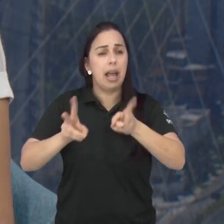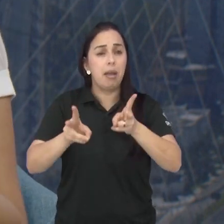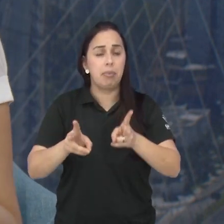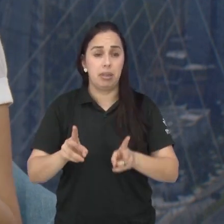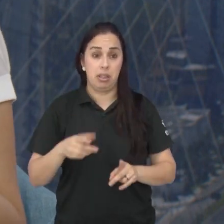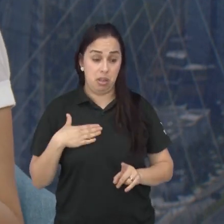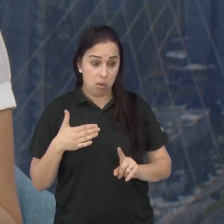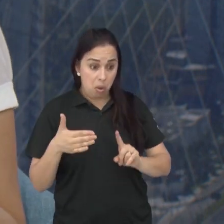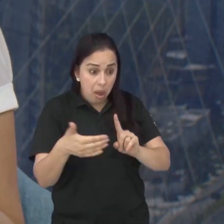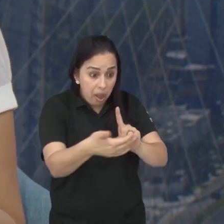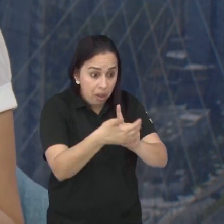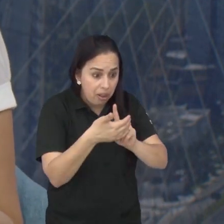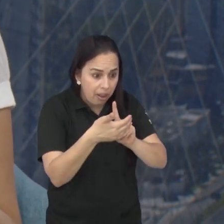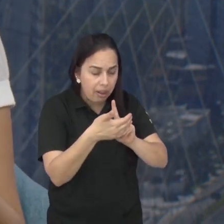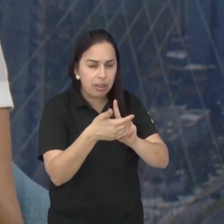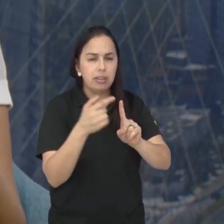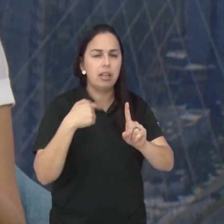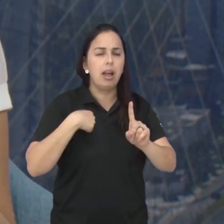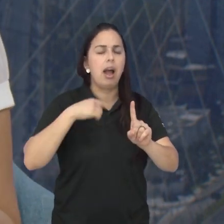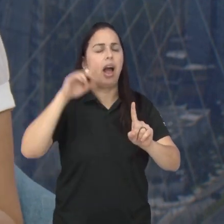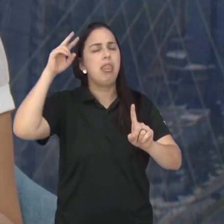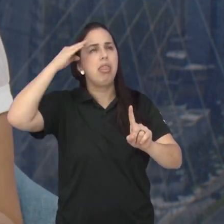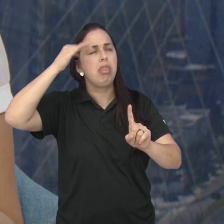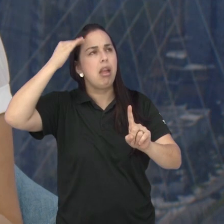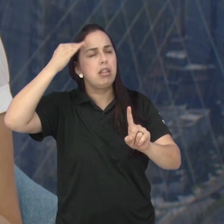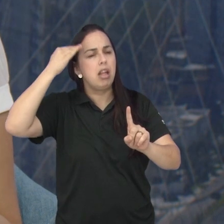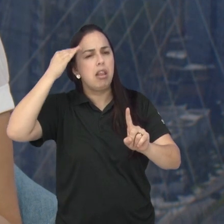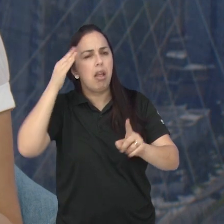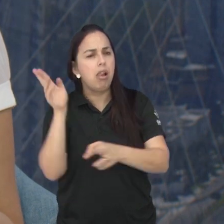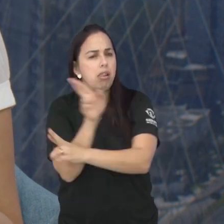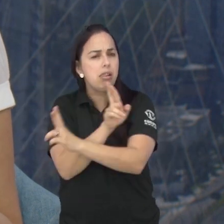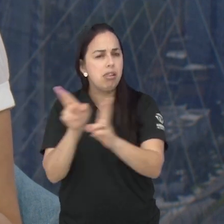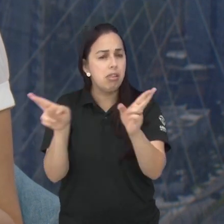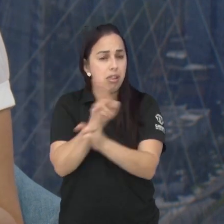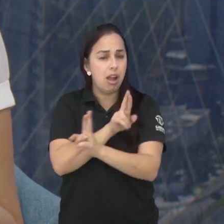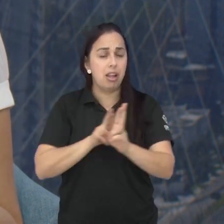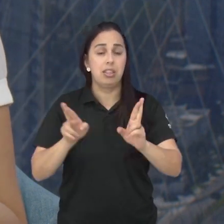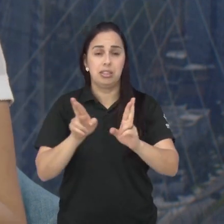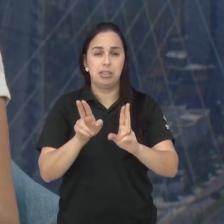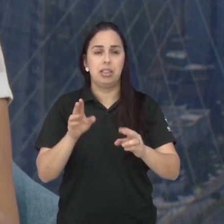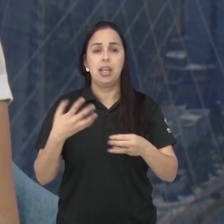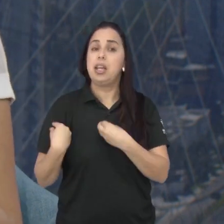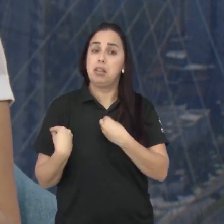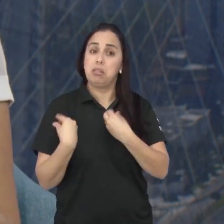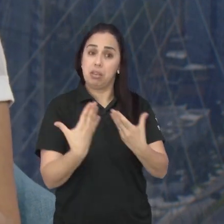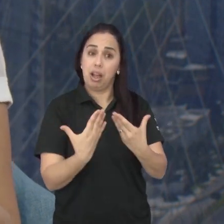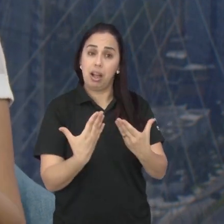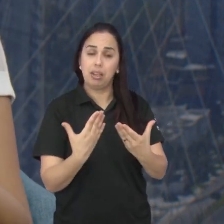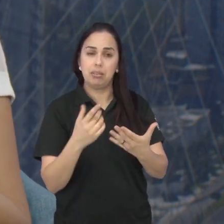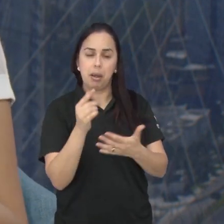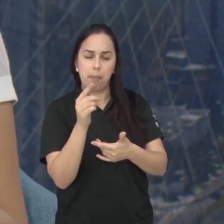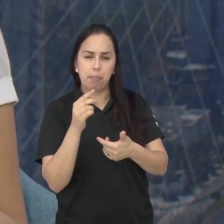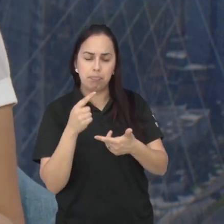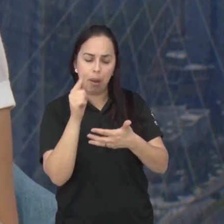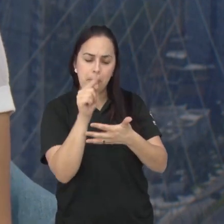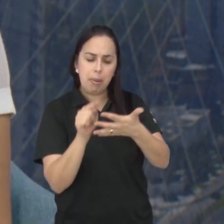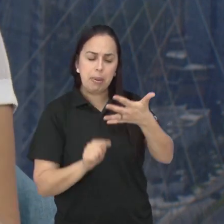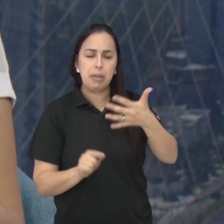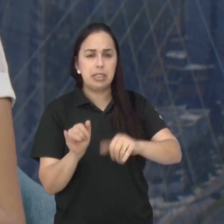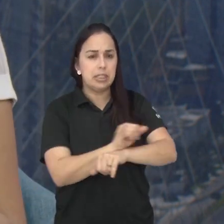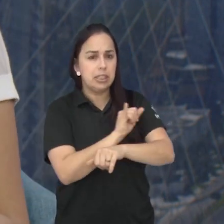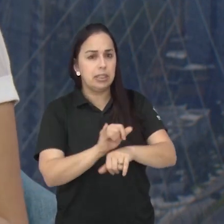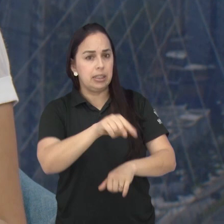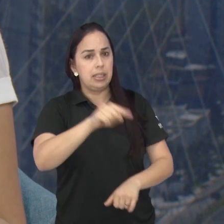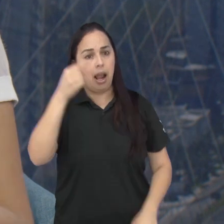eu acolho essa dor e tento compreender aquela ação e oferecer para essa pessoa alguns elementos para que